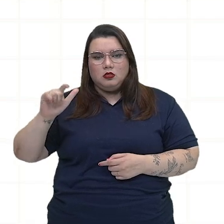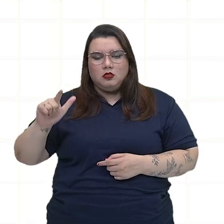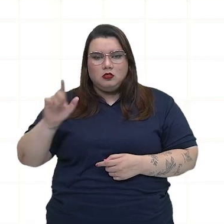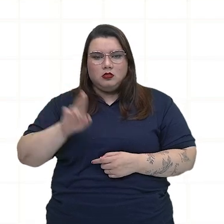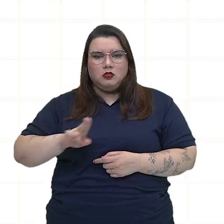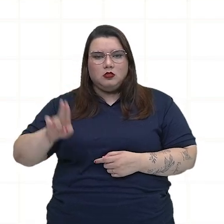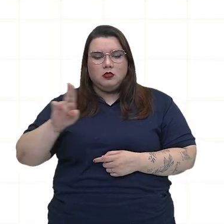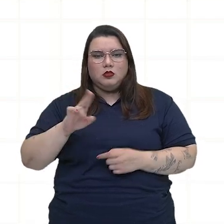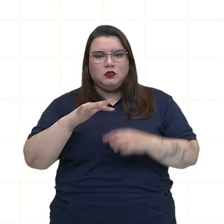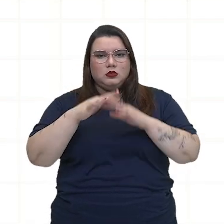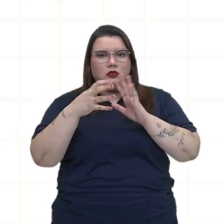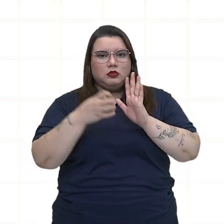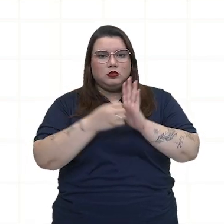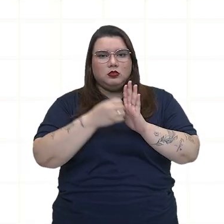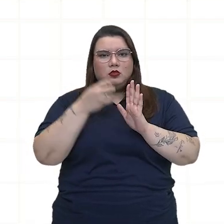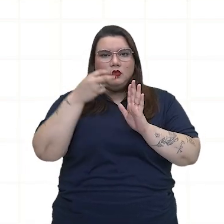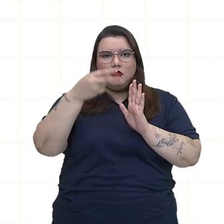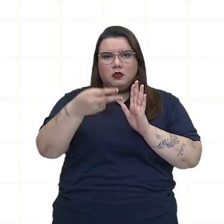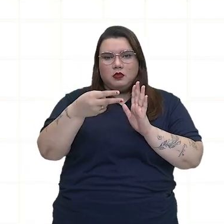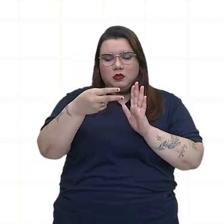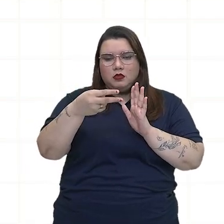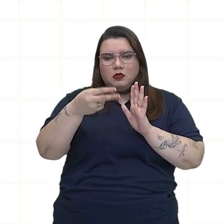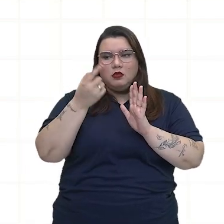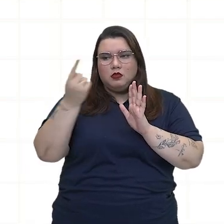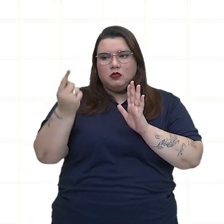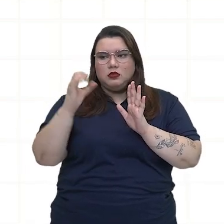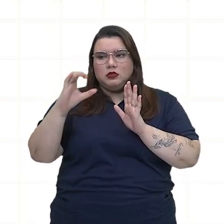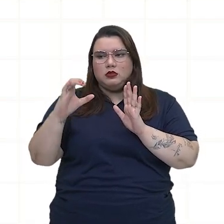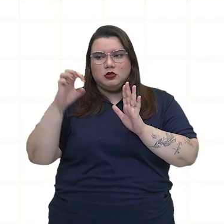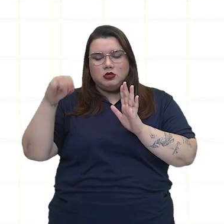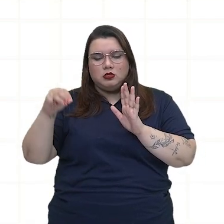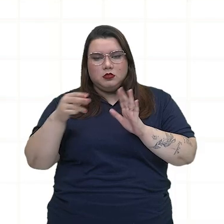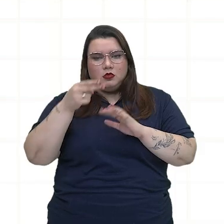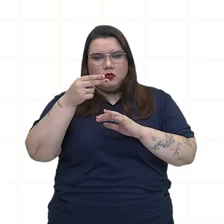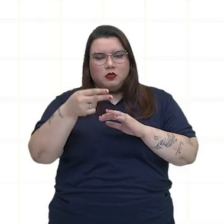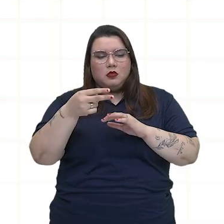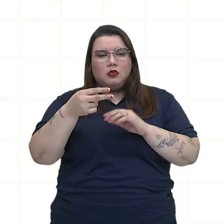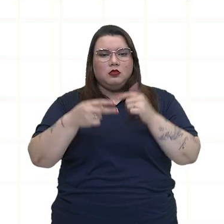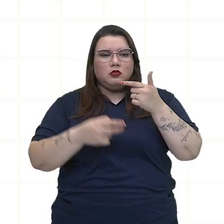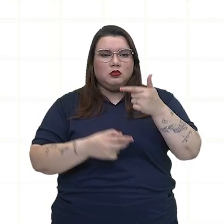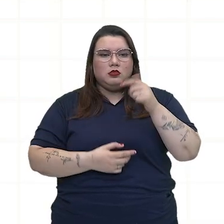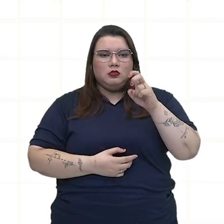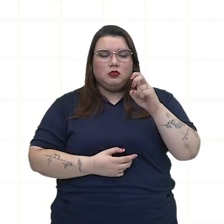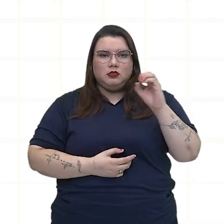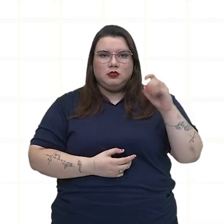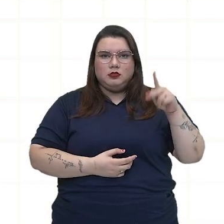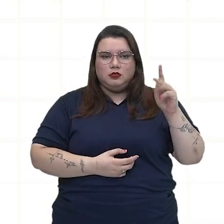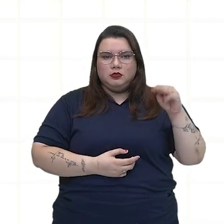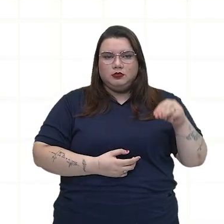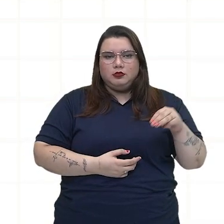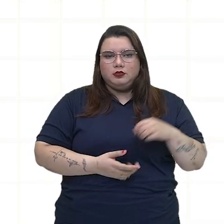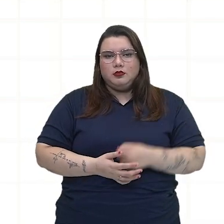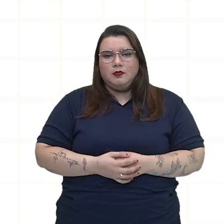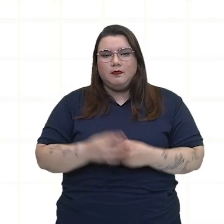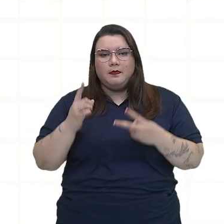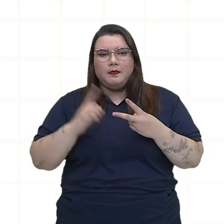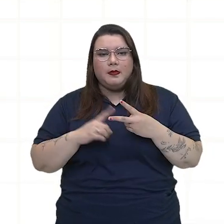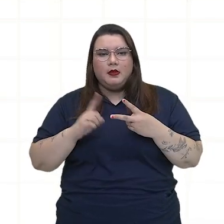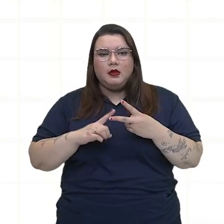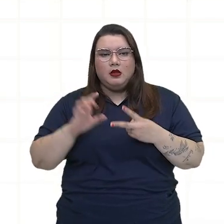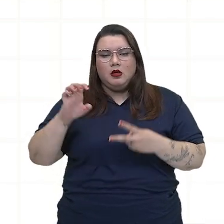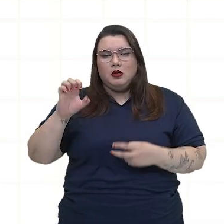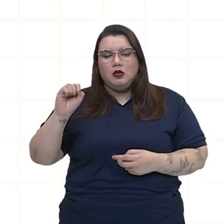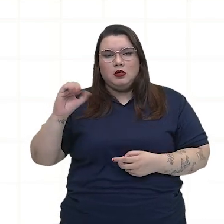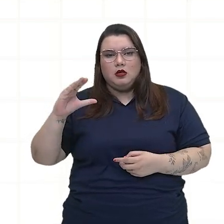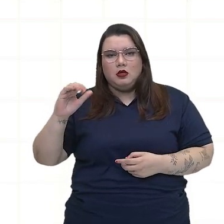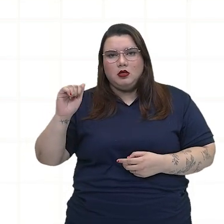de igual. 1 centímetro é igual a 250 quilômetros. Perfeito? Mas temos agora